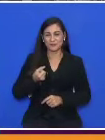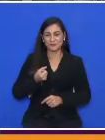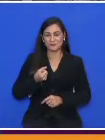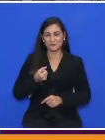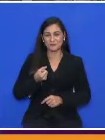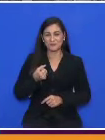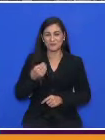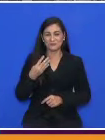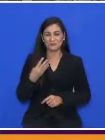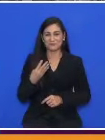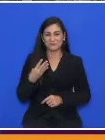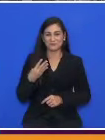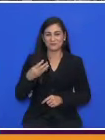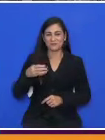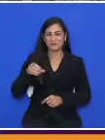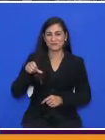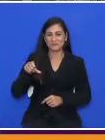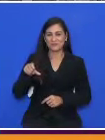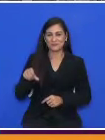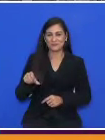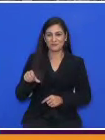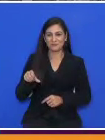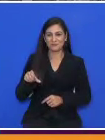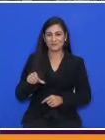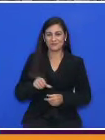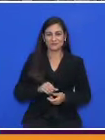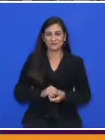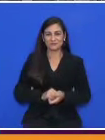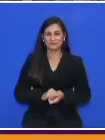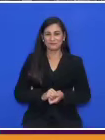Laranja, 49.